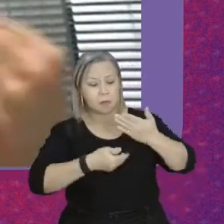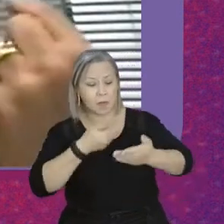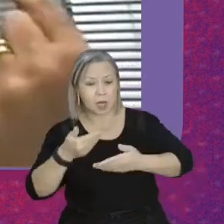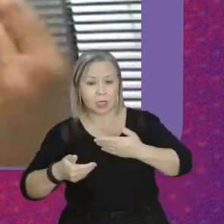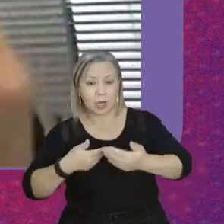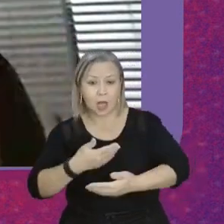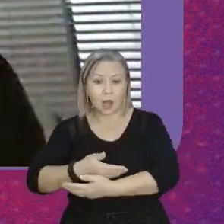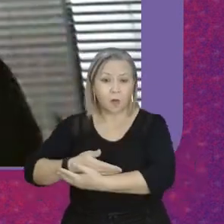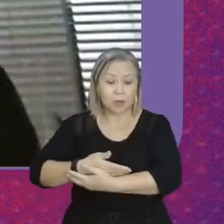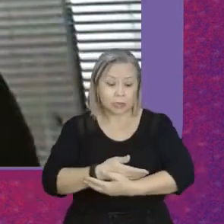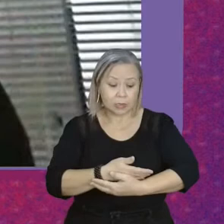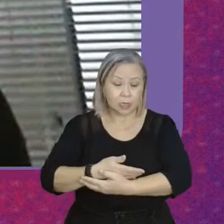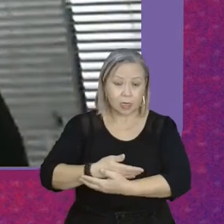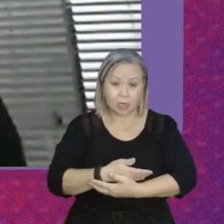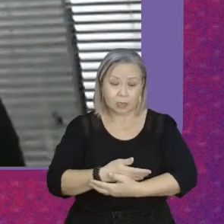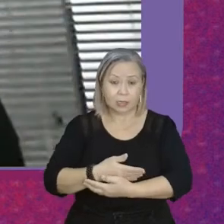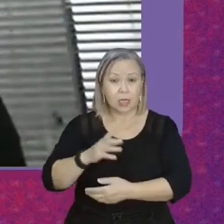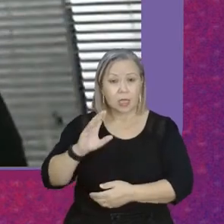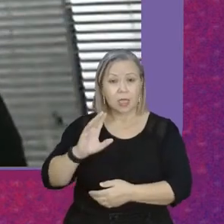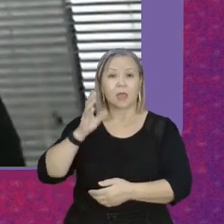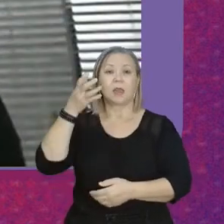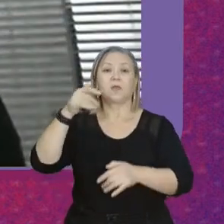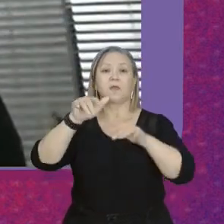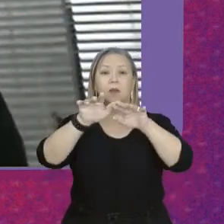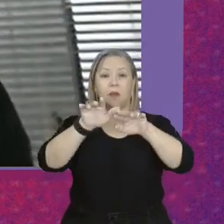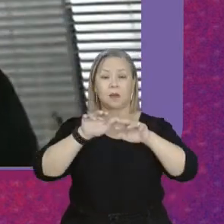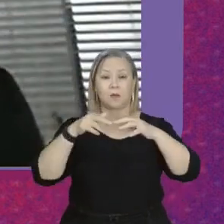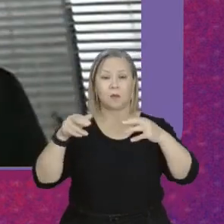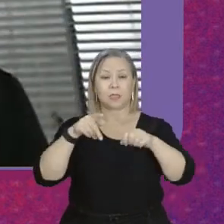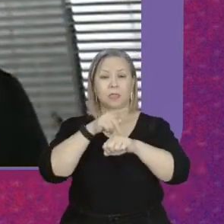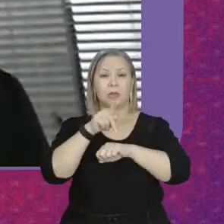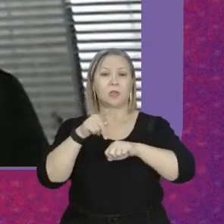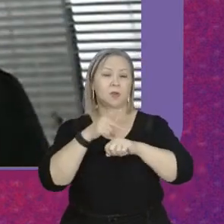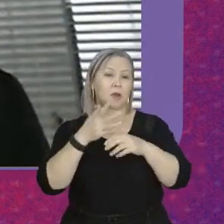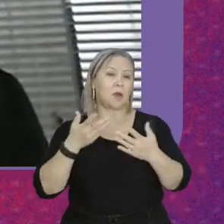e resolveram, em um congresso internacional,